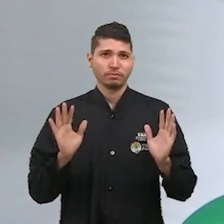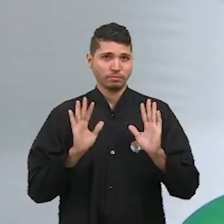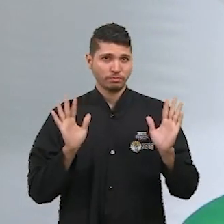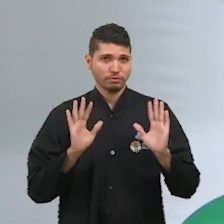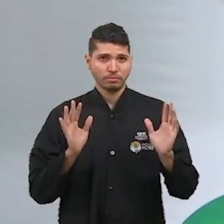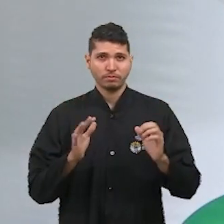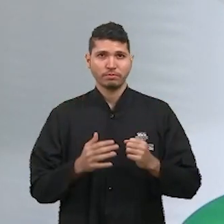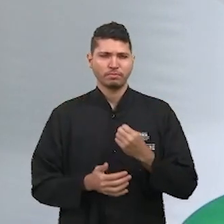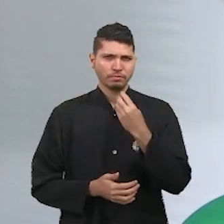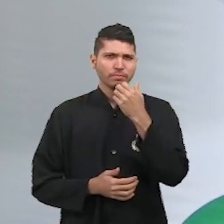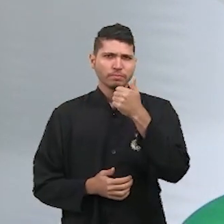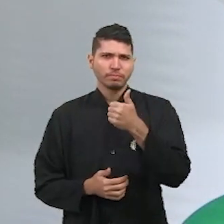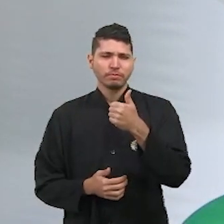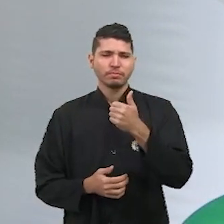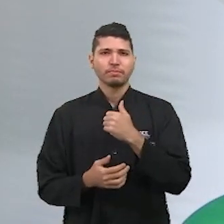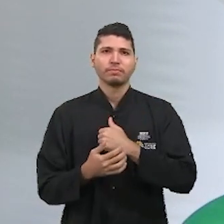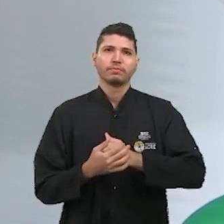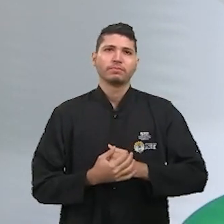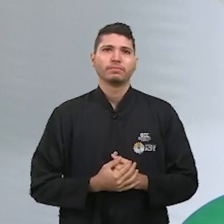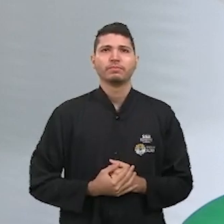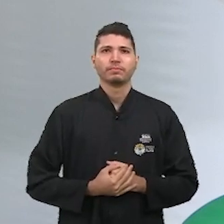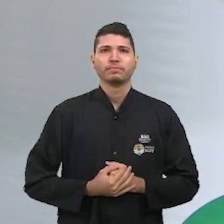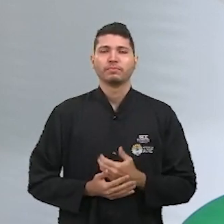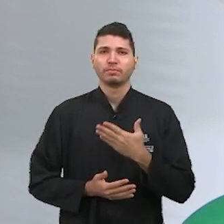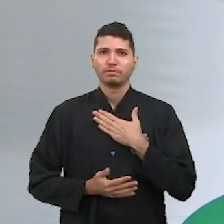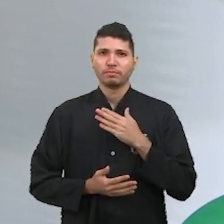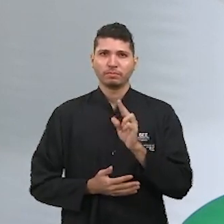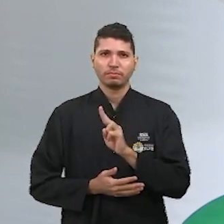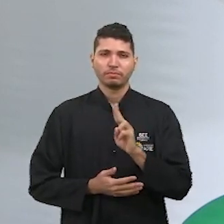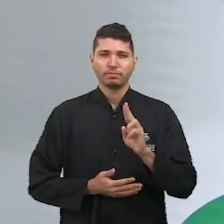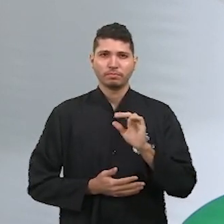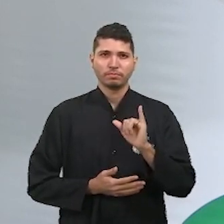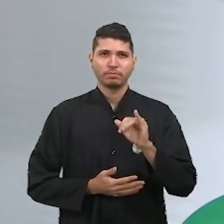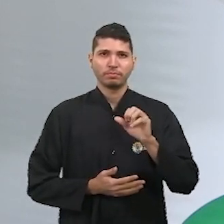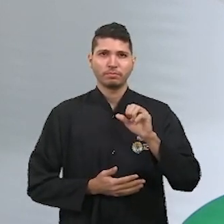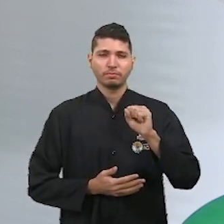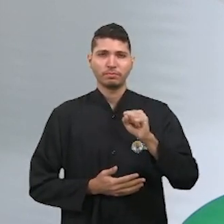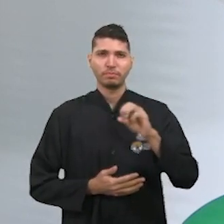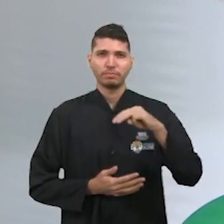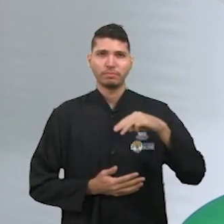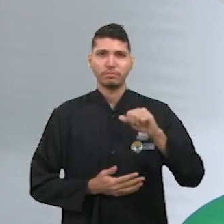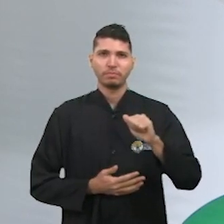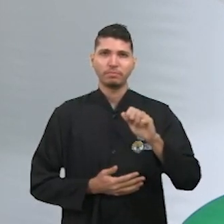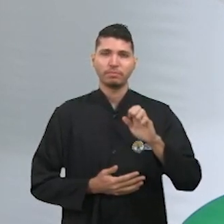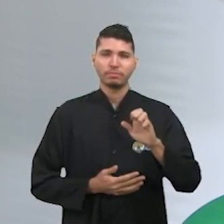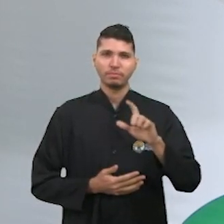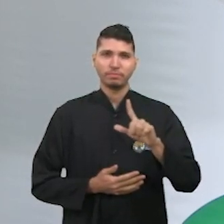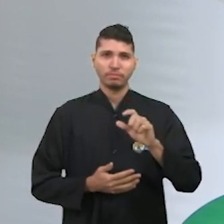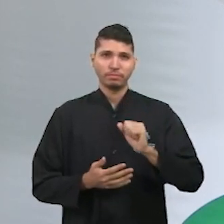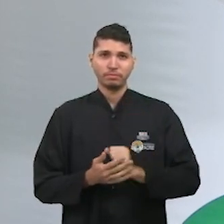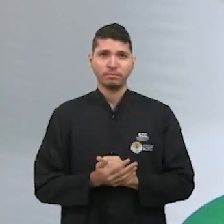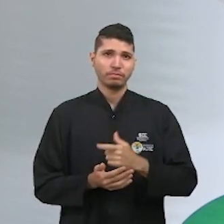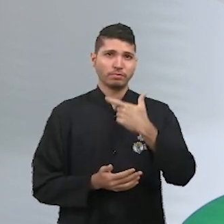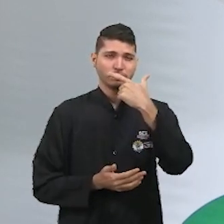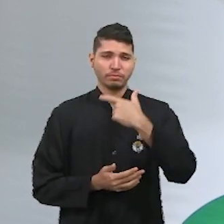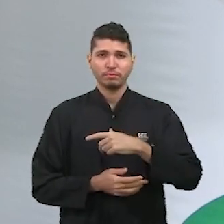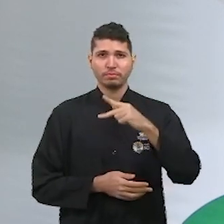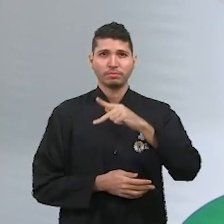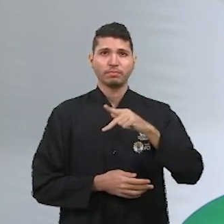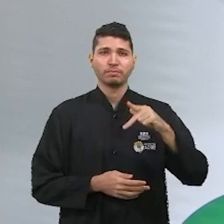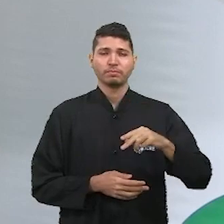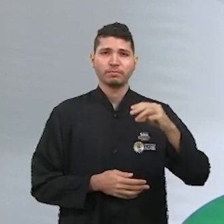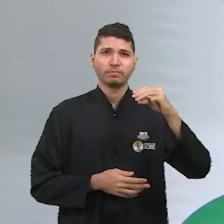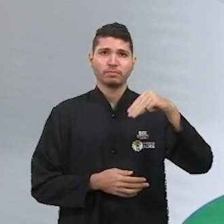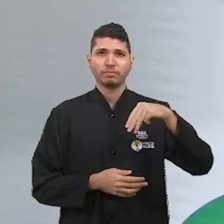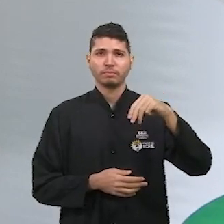Olá, tudo bem com vocês? O meu nome é Ismael Dourado, eu sou professor de matemática e nesta